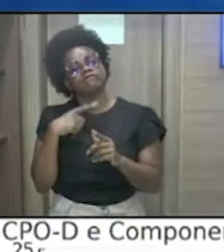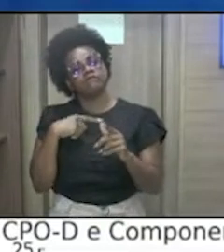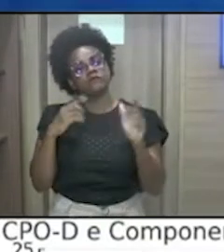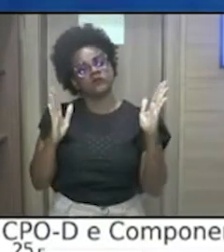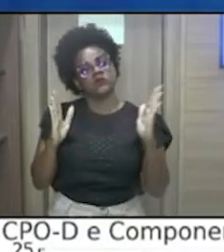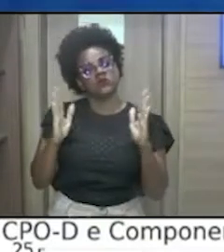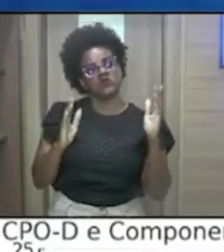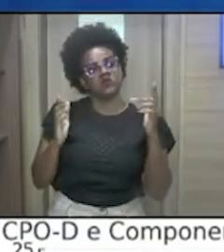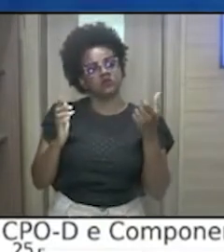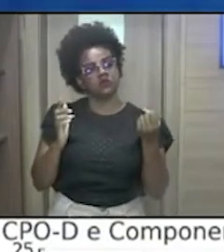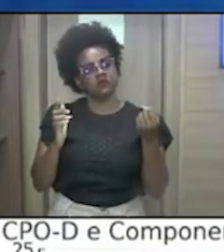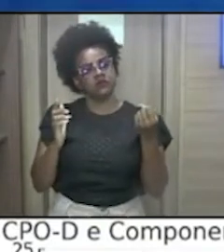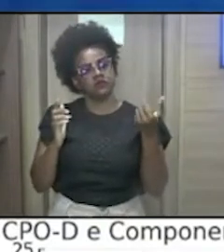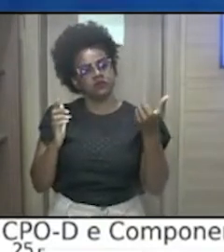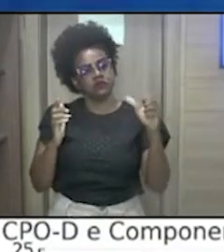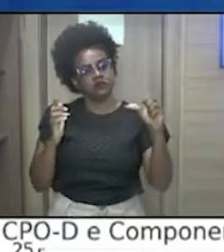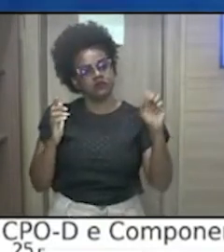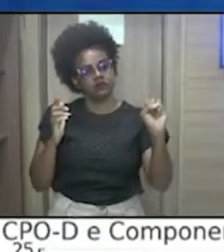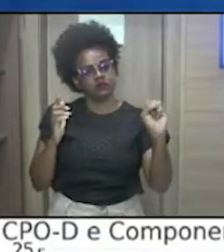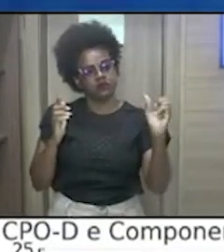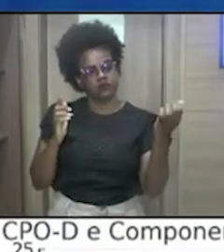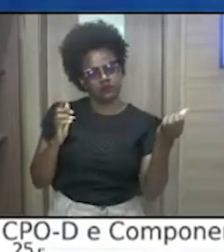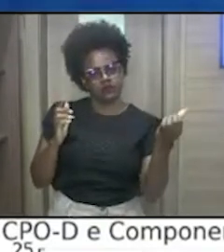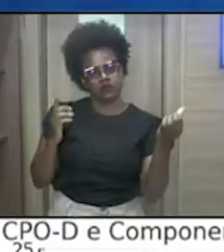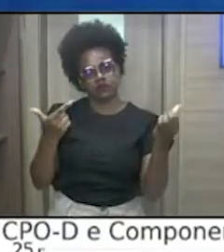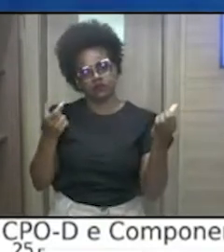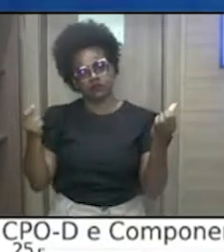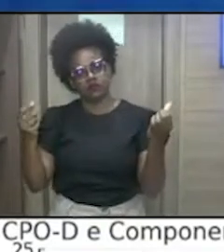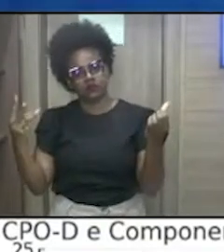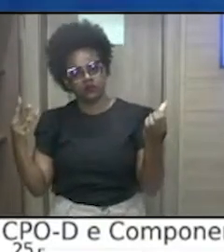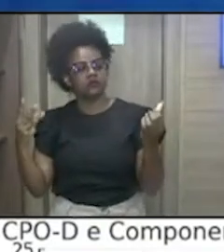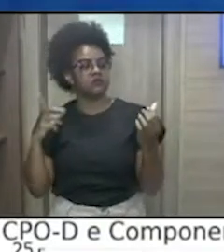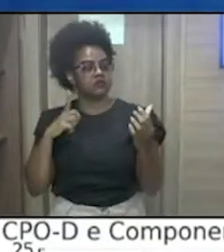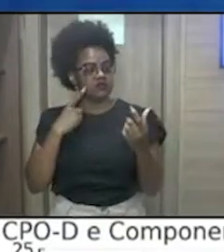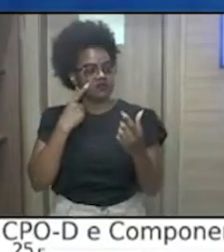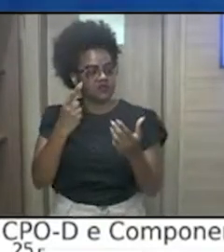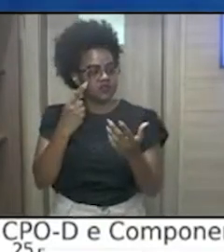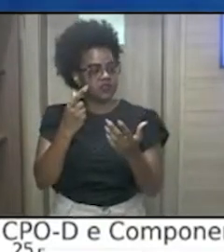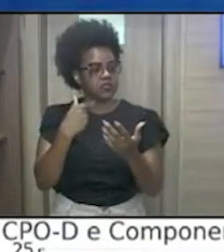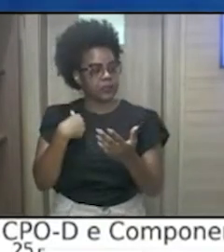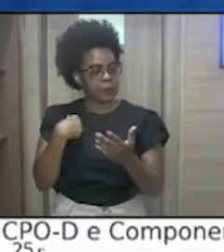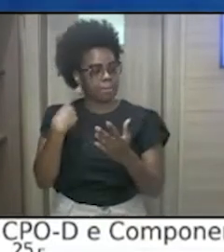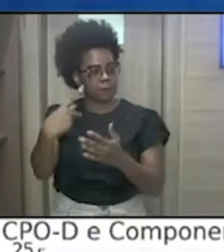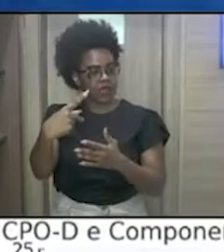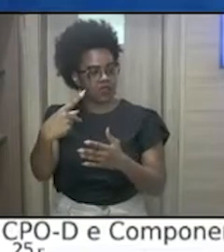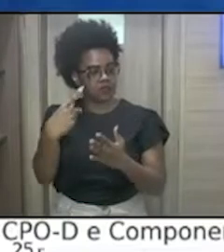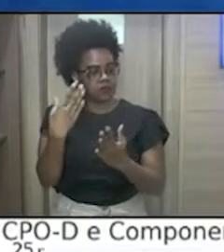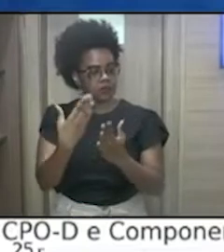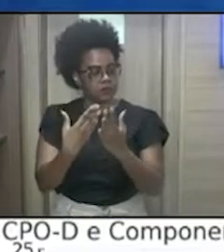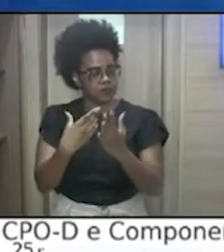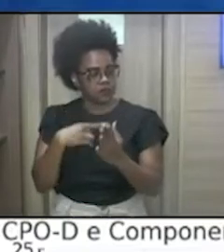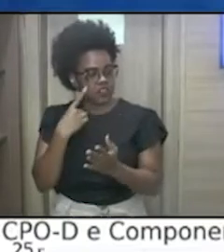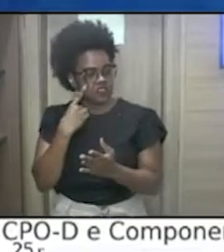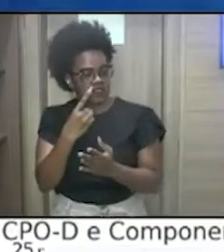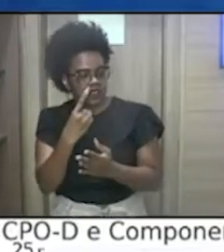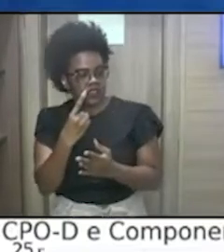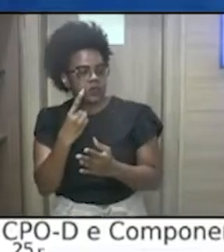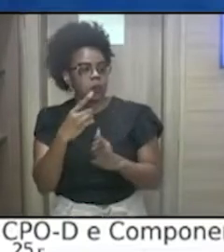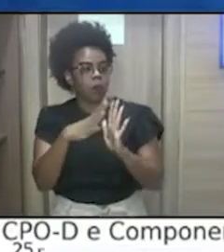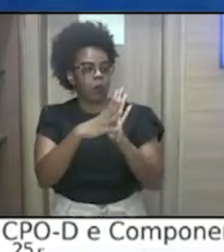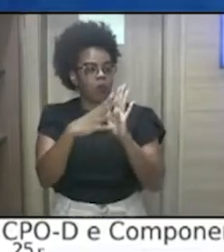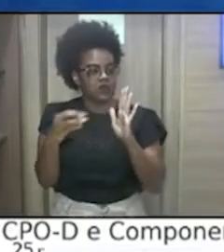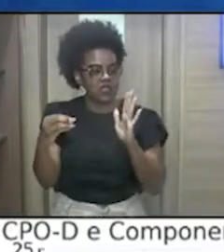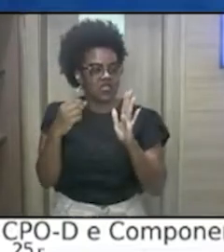86 e 2003, 2/3 desse indicador era do componente P, né? Apontando para um modelo